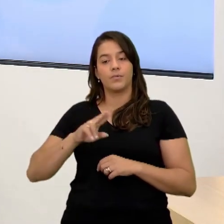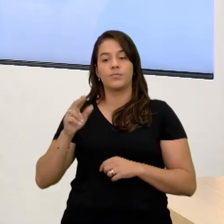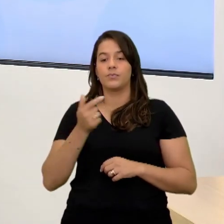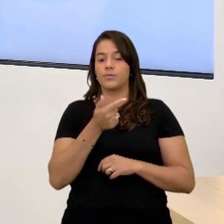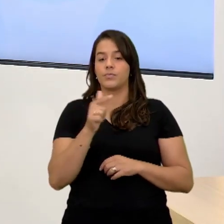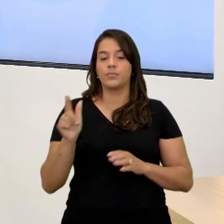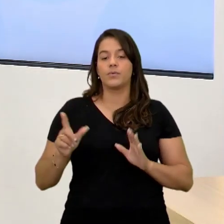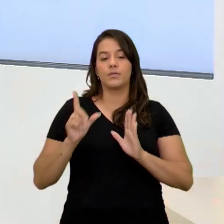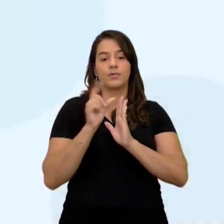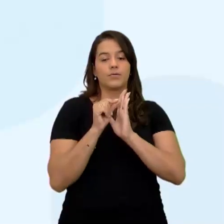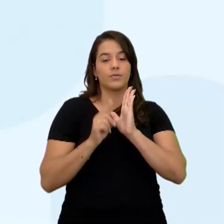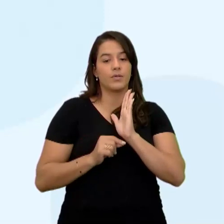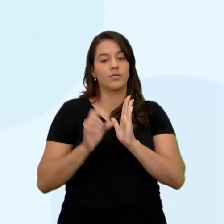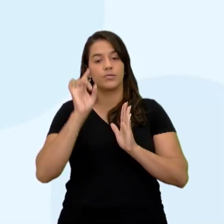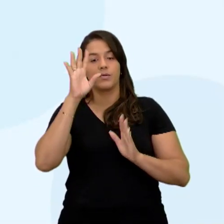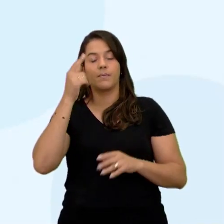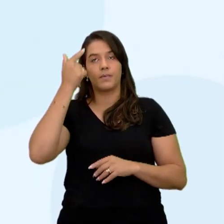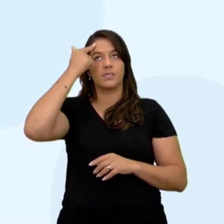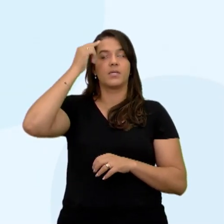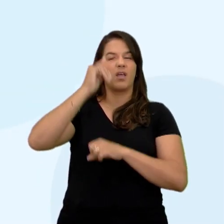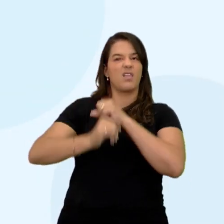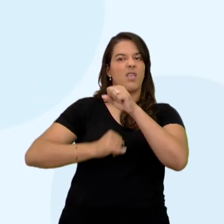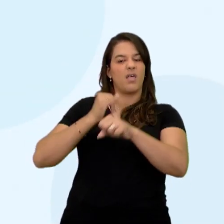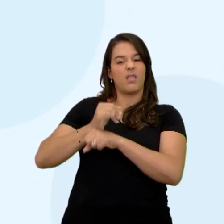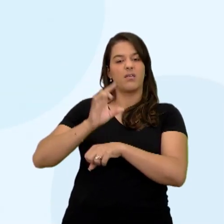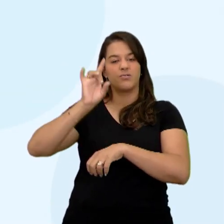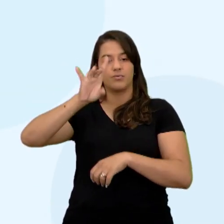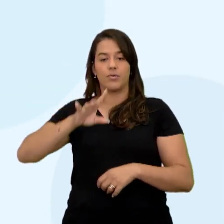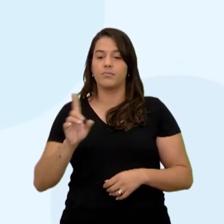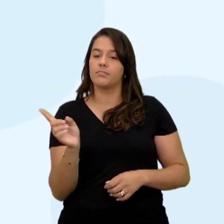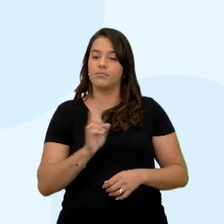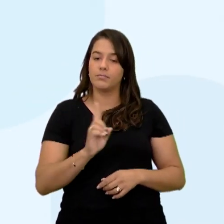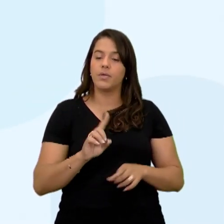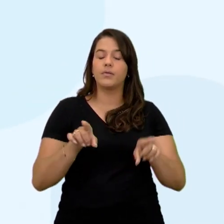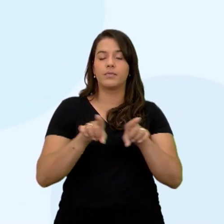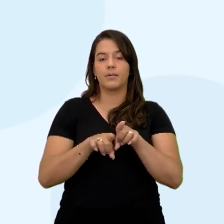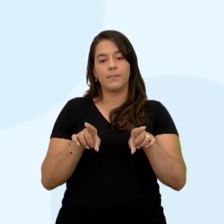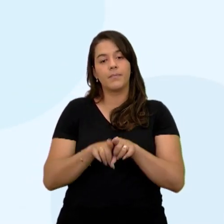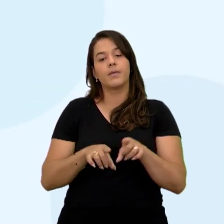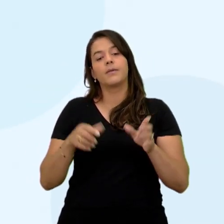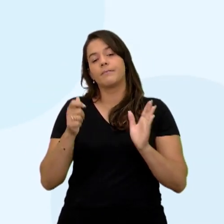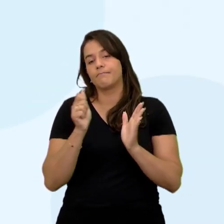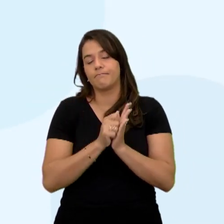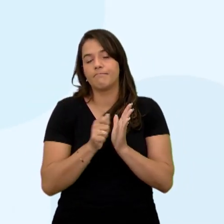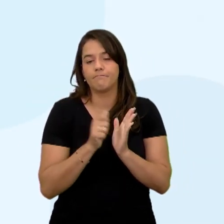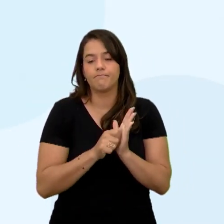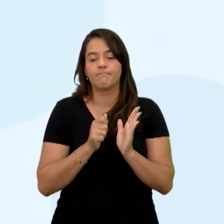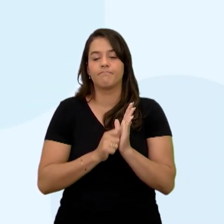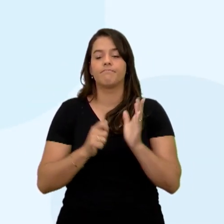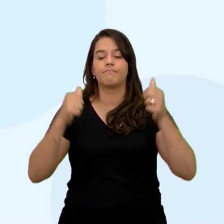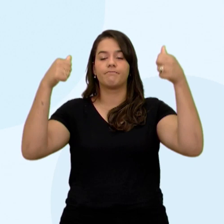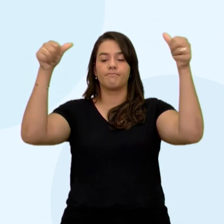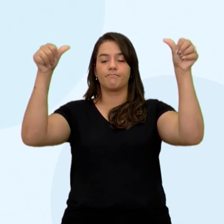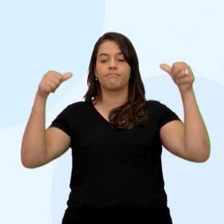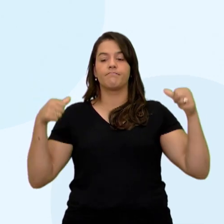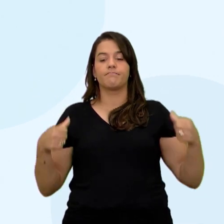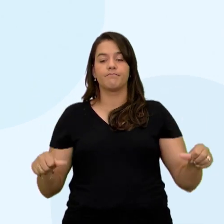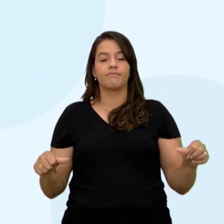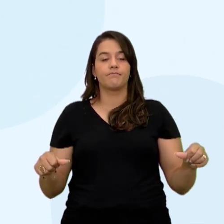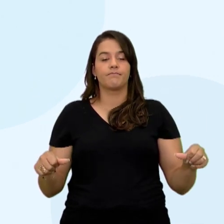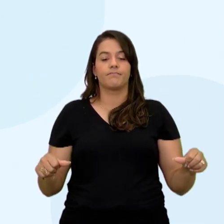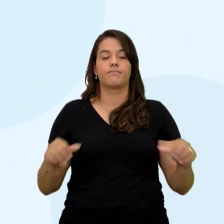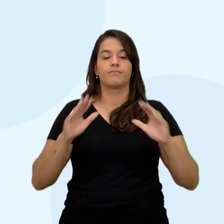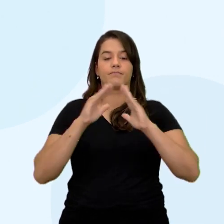pensar que aqui comigo é só coisa internet, não. Murais da escola. Gente, murais da escola. Murais